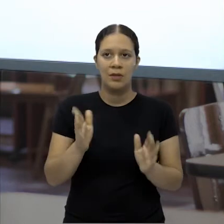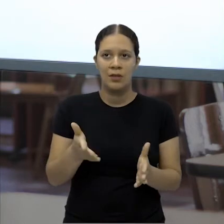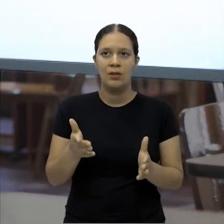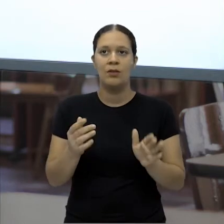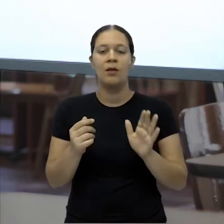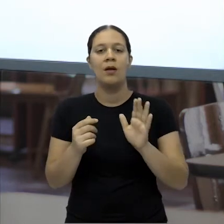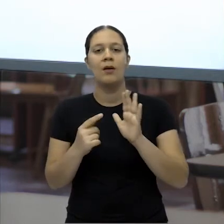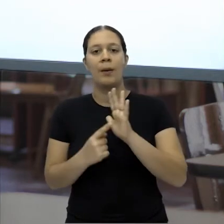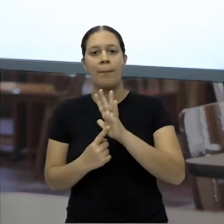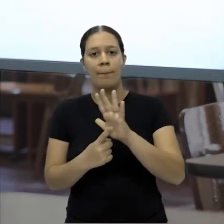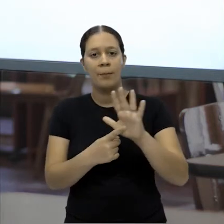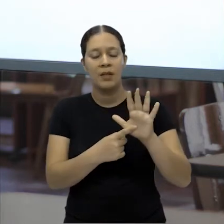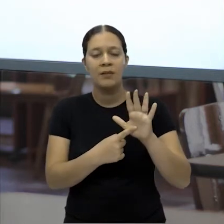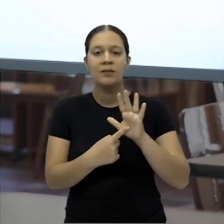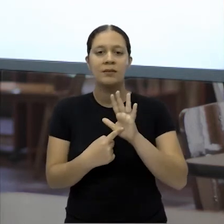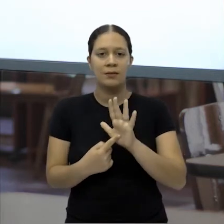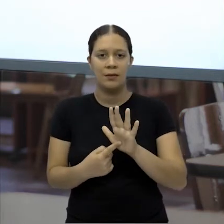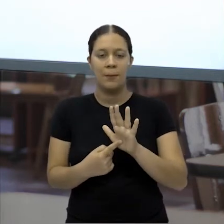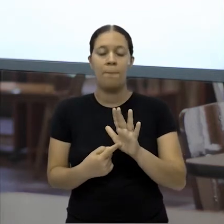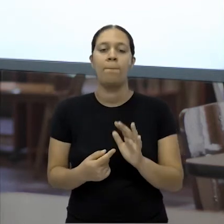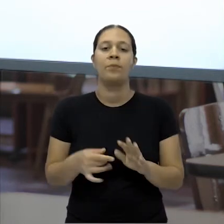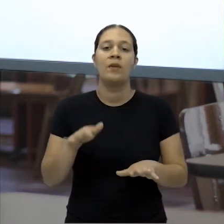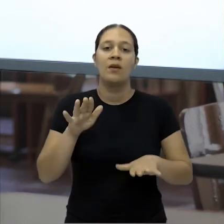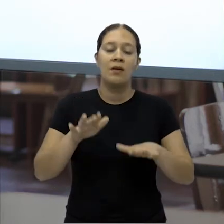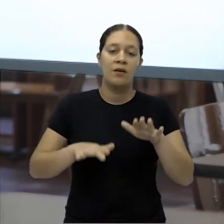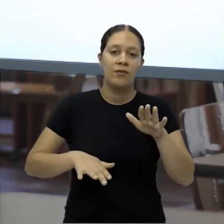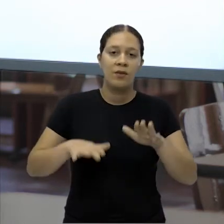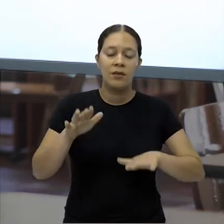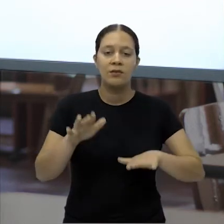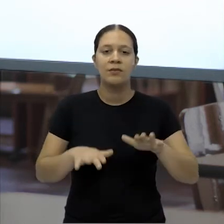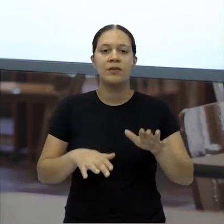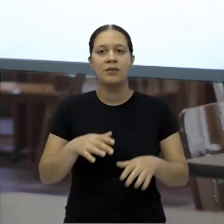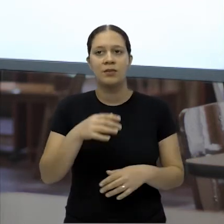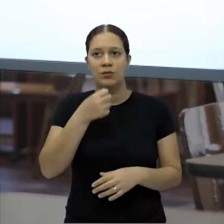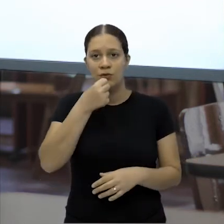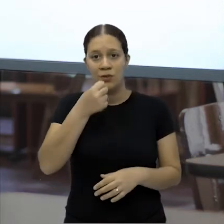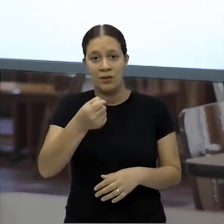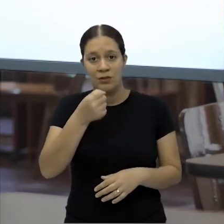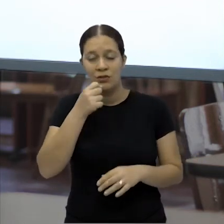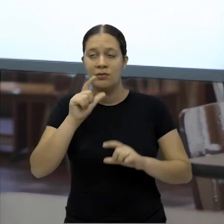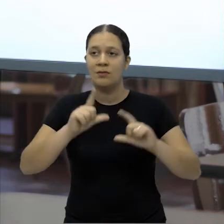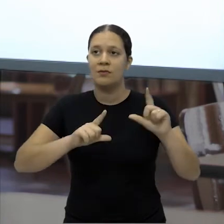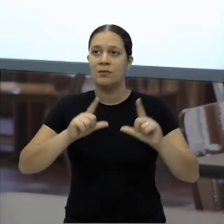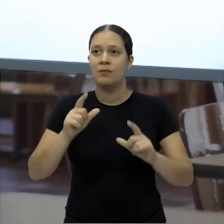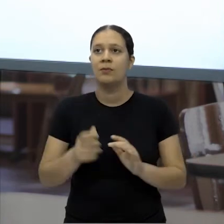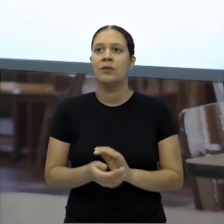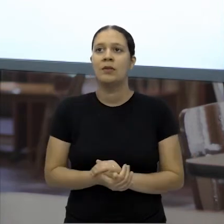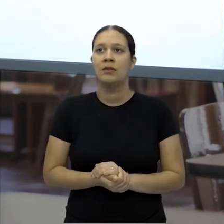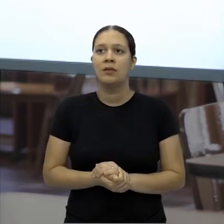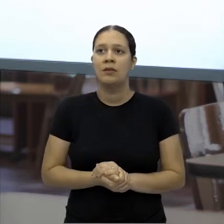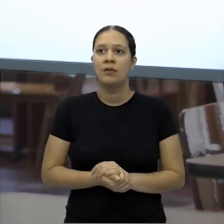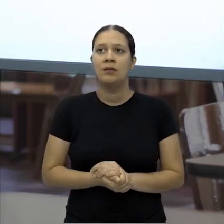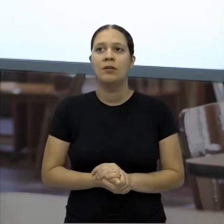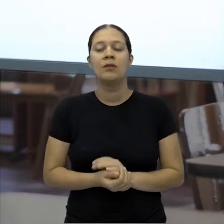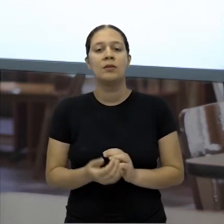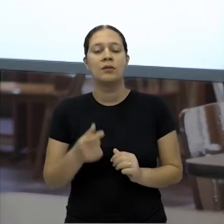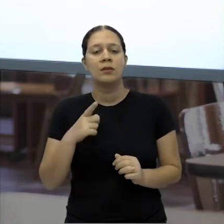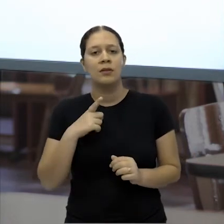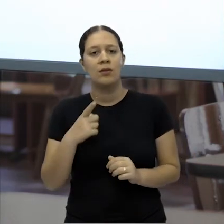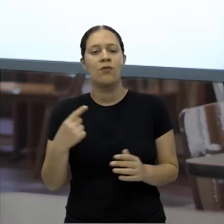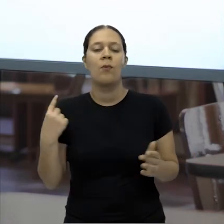gente, apresentando temáticas que a gente nem sabia, né? Às vezes até o jornalismo da TV também. Tem as